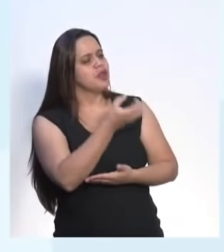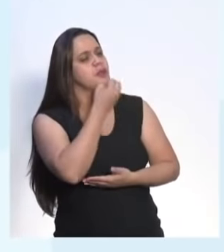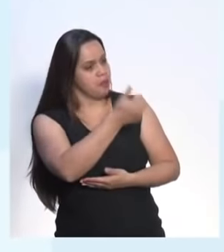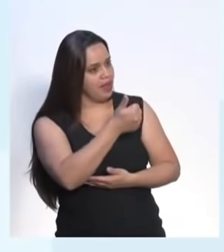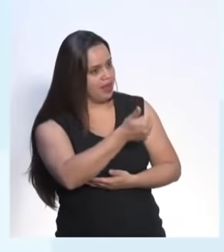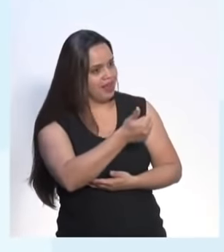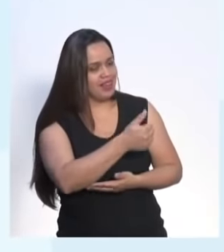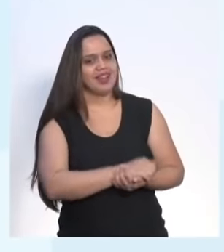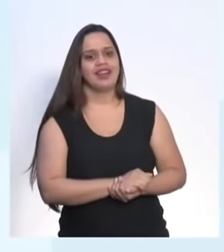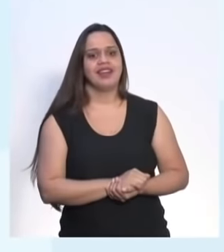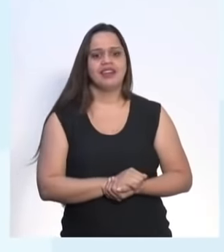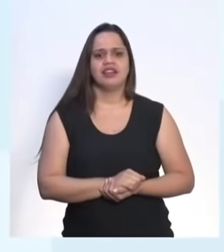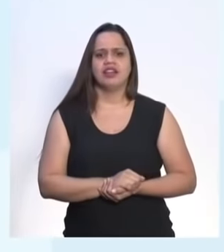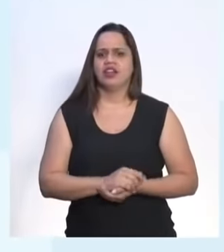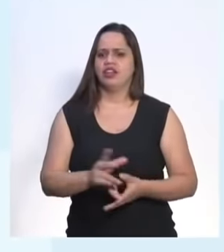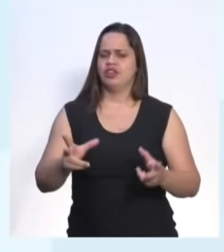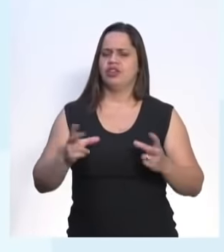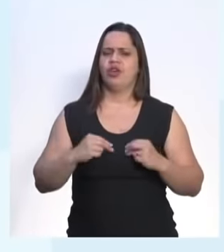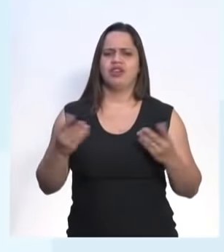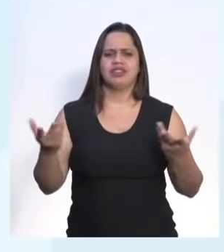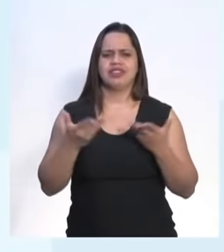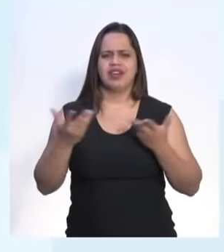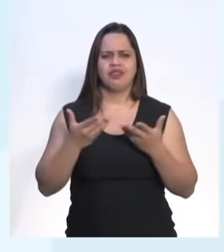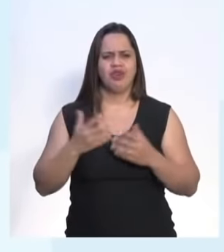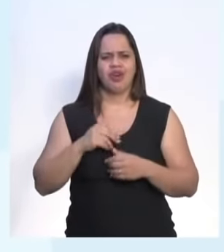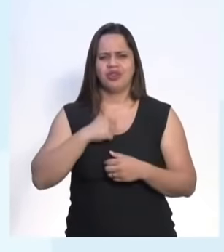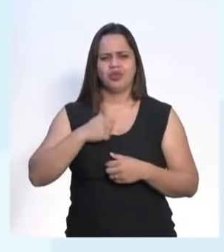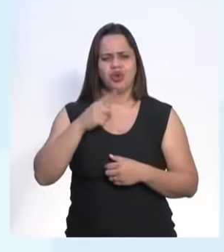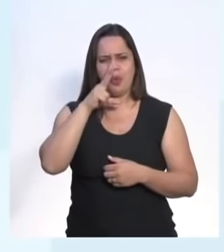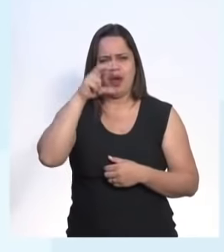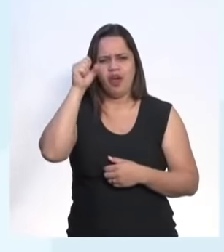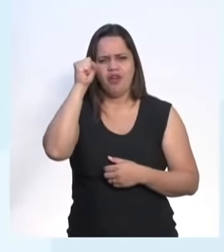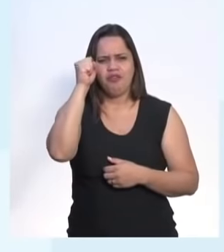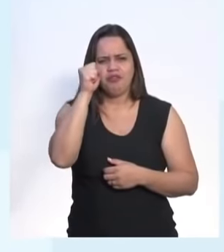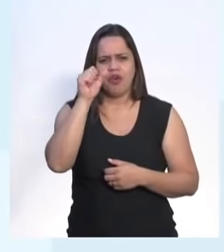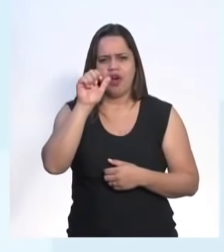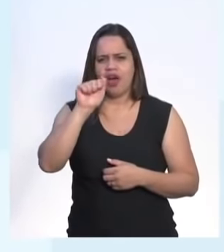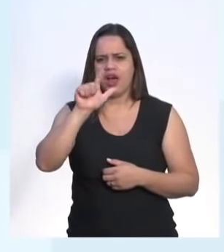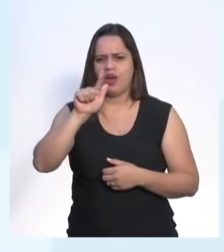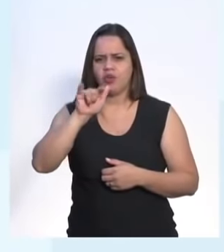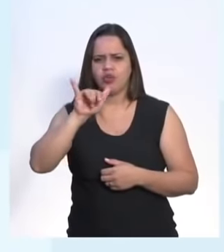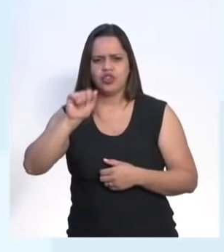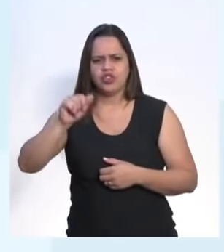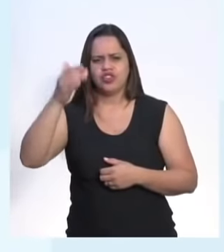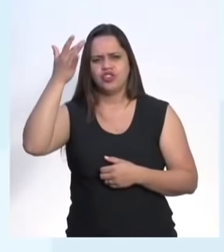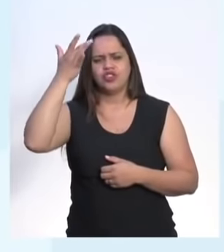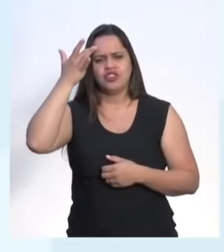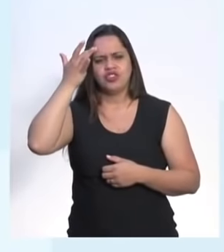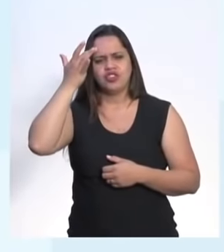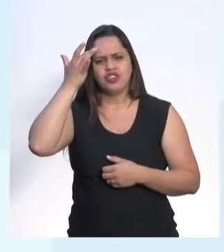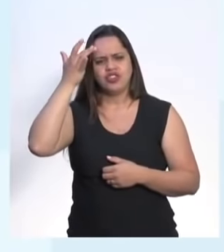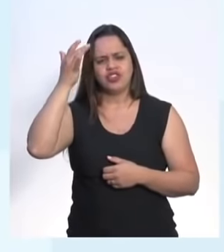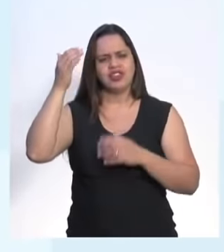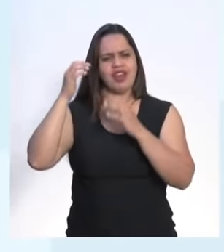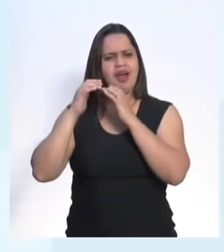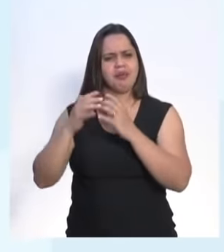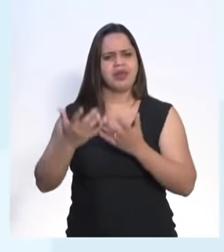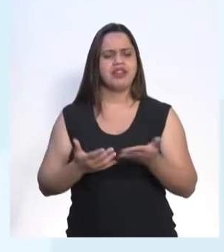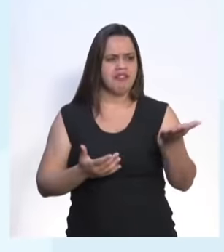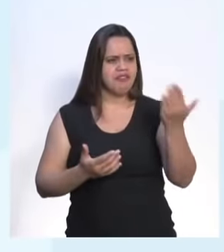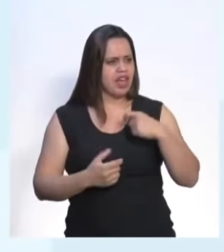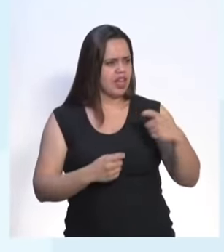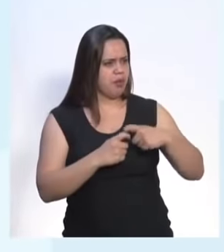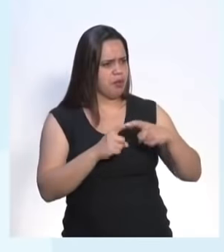como está? Ando com uma forte algia na cabeça. O que será isso? Passa no meu consultório para examiná-lo. Mais tarde